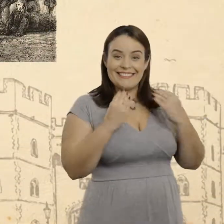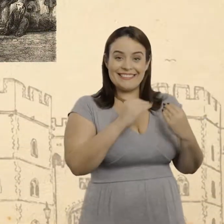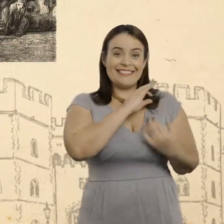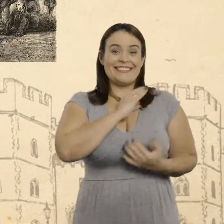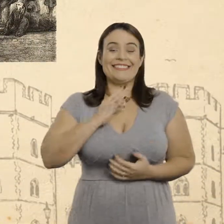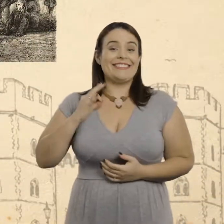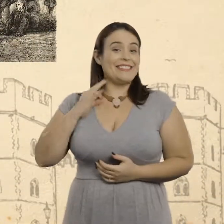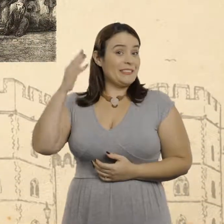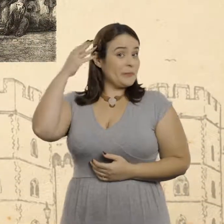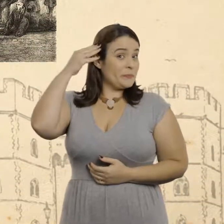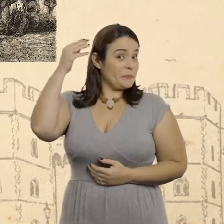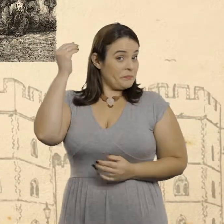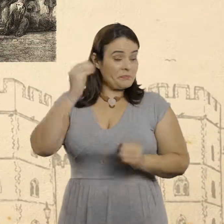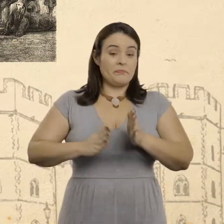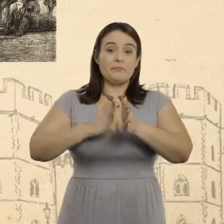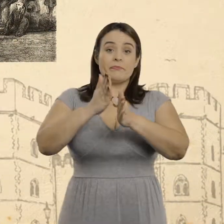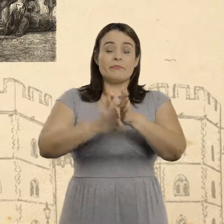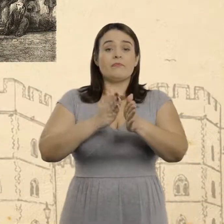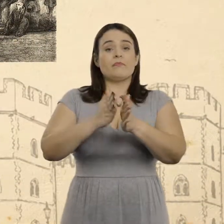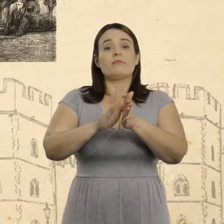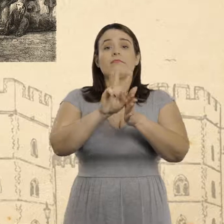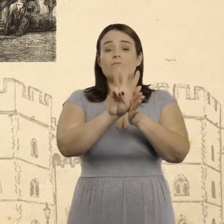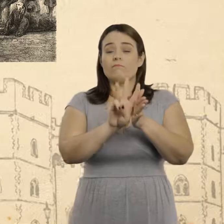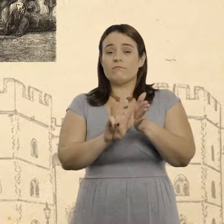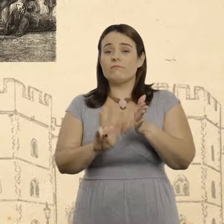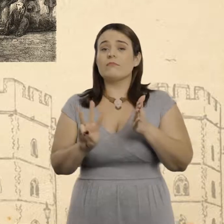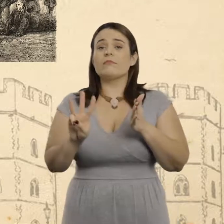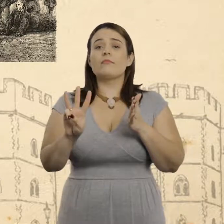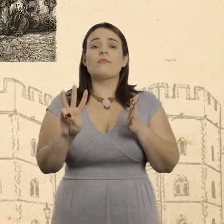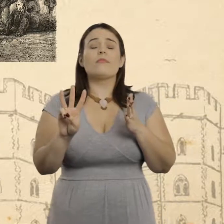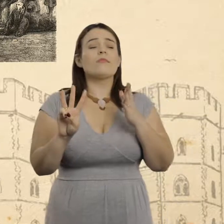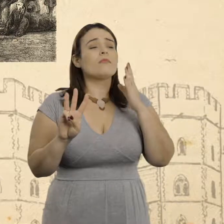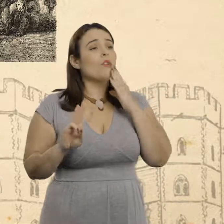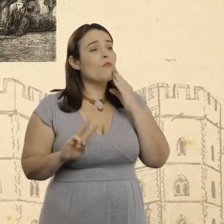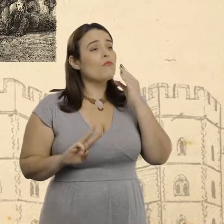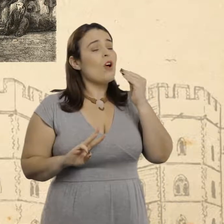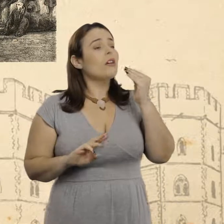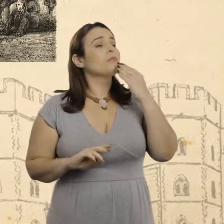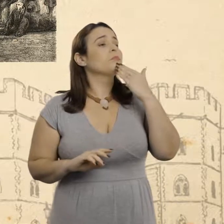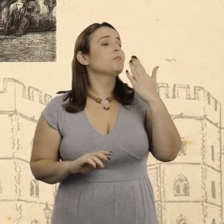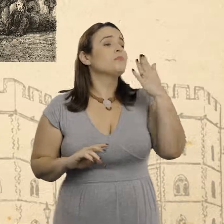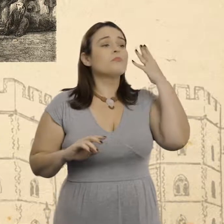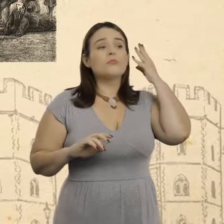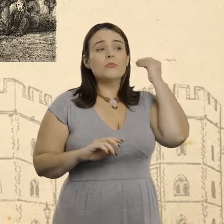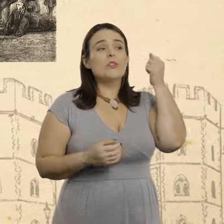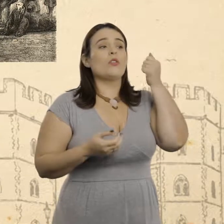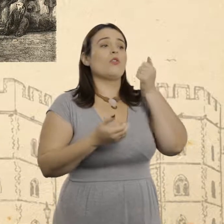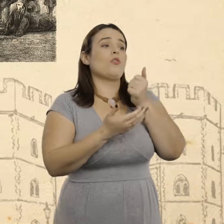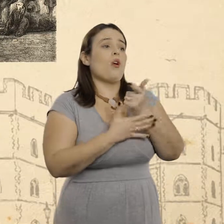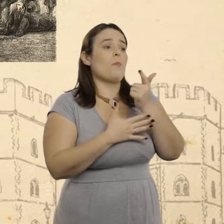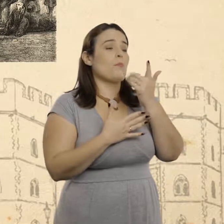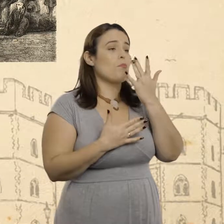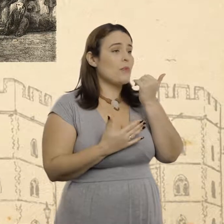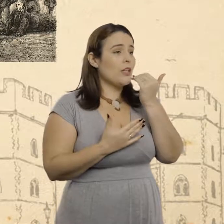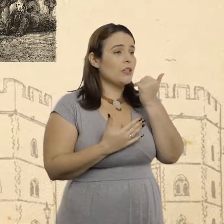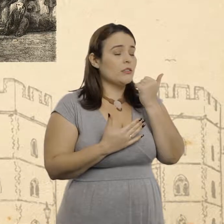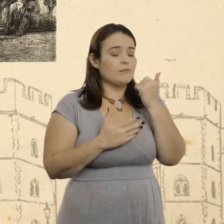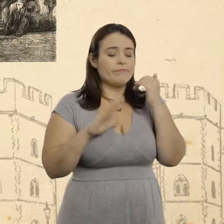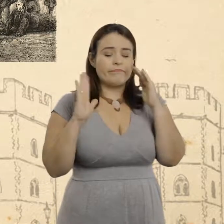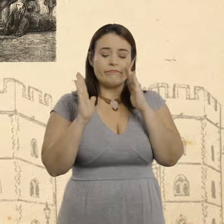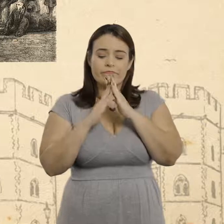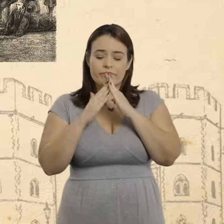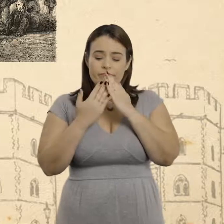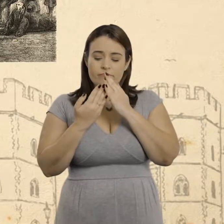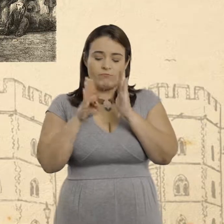Phileas Fogg, Aouda e Passepartout deixaram a estação. O Sr. Fogg pediu que Passepartout comprasse comidas e se